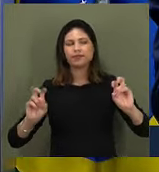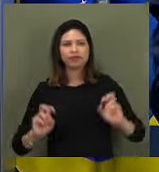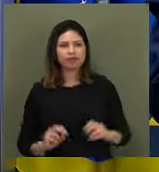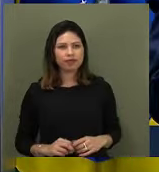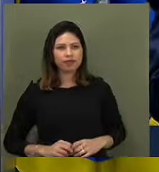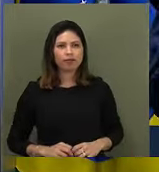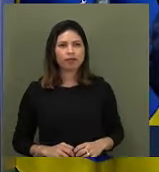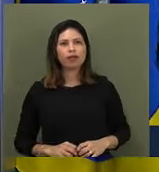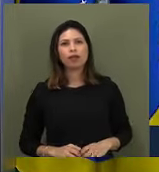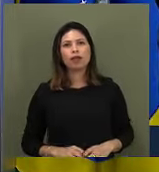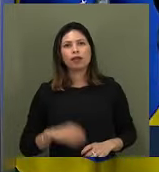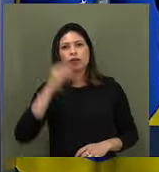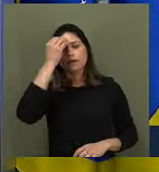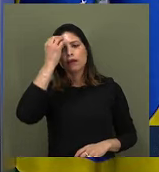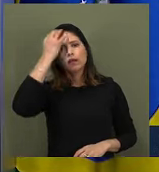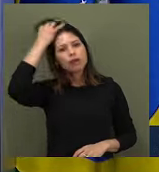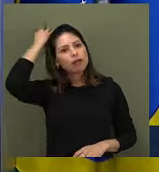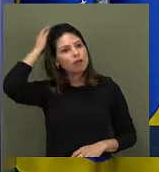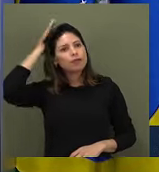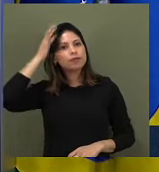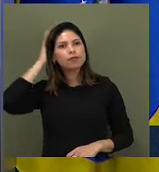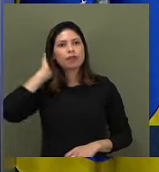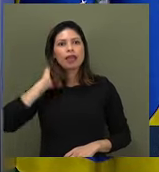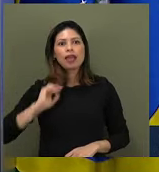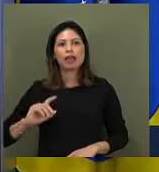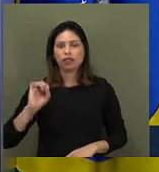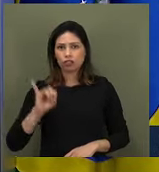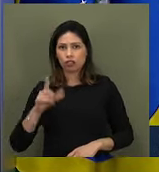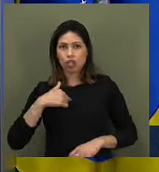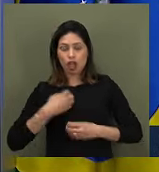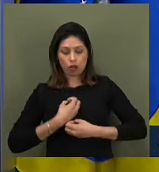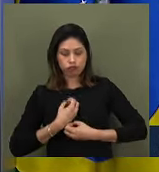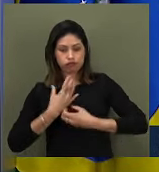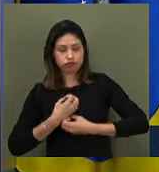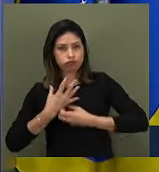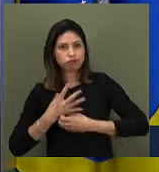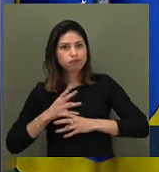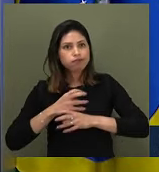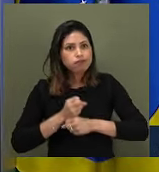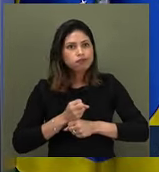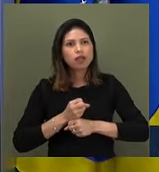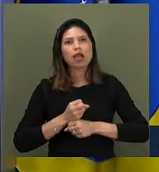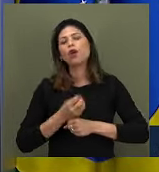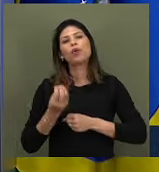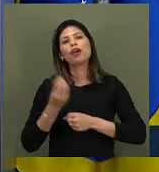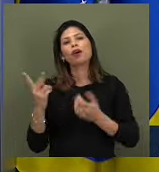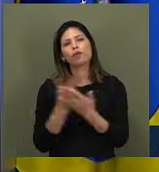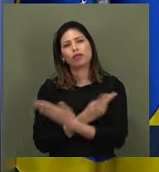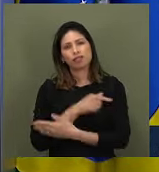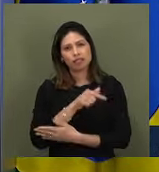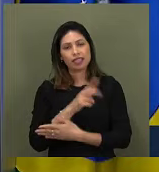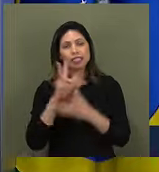Amim quando a liberdade de expressão nos é retirada logo poderemos ser levados como ovelhas